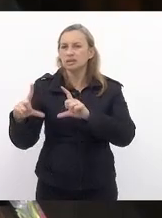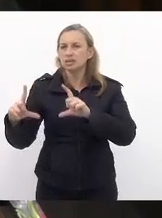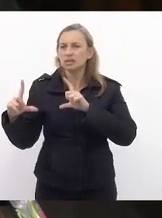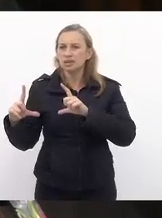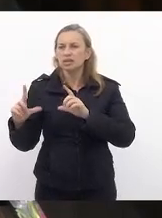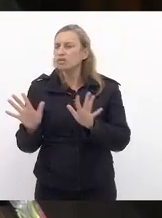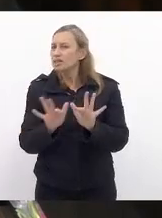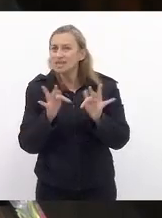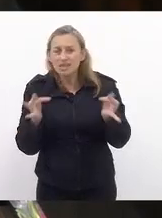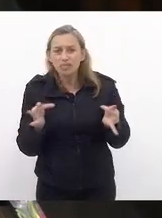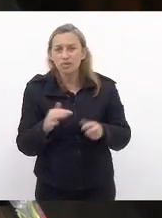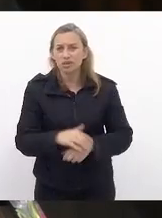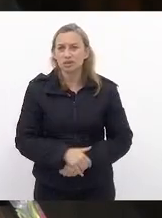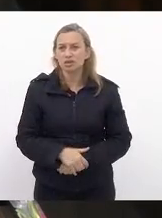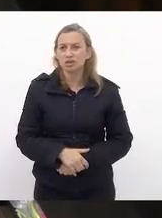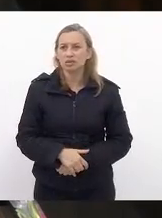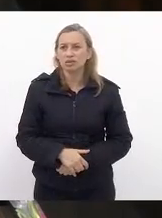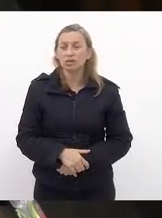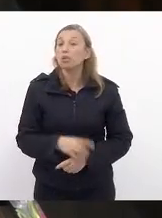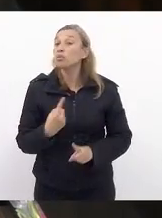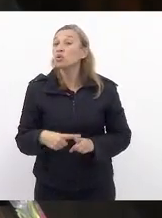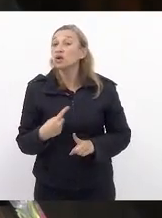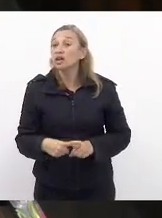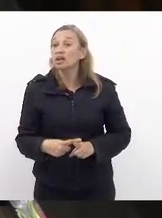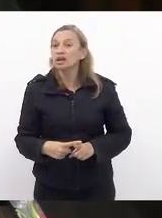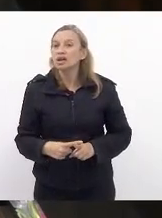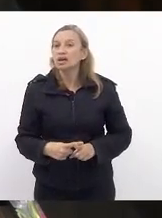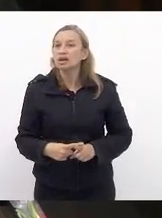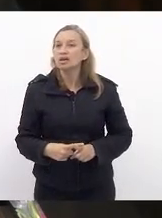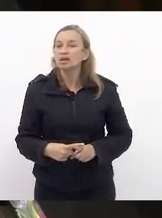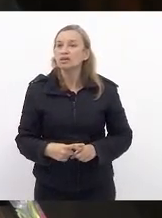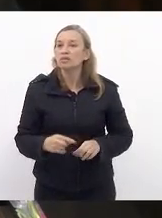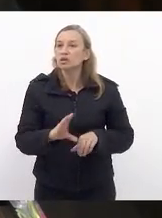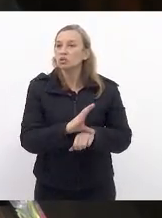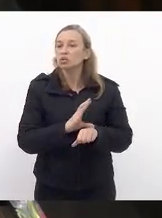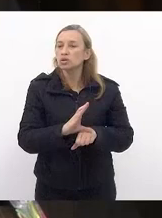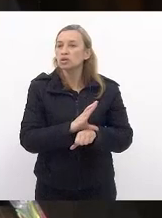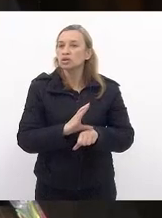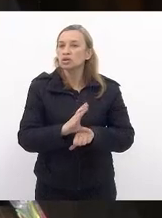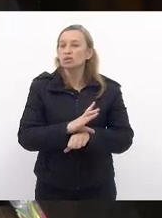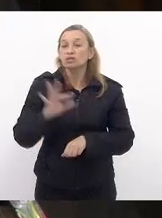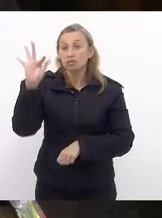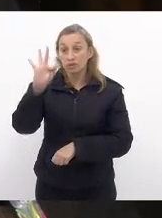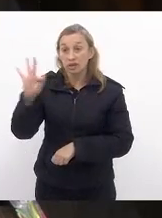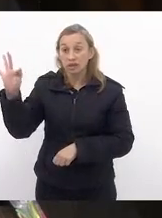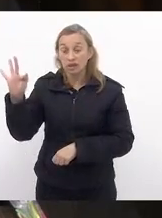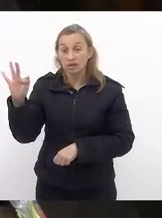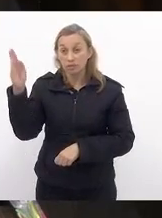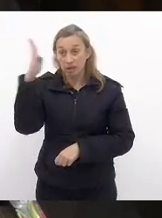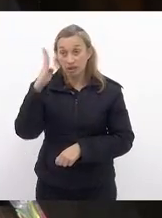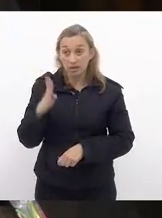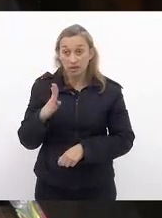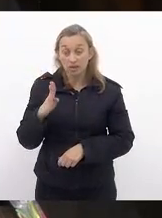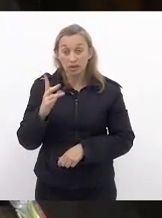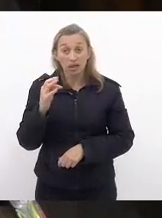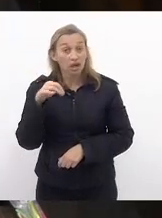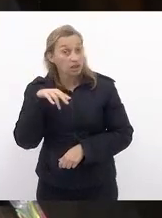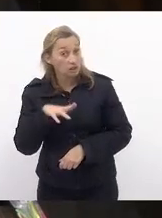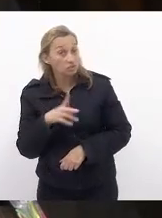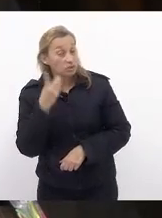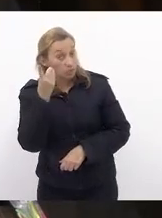Foi simples é porque a constituição federal brasileira e mora adaptado